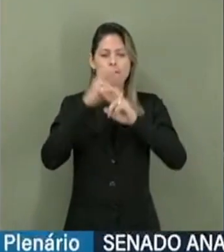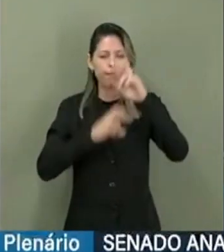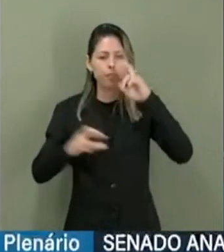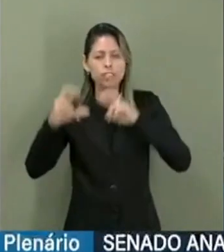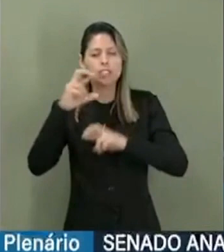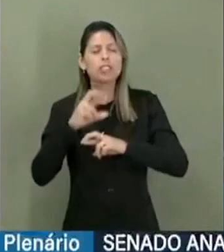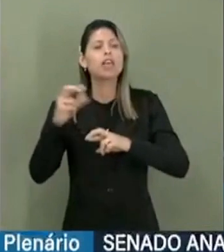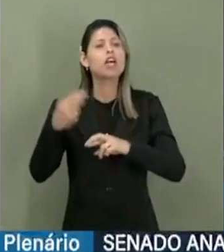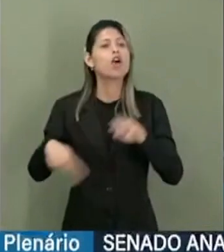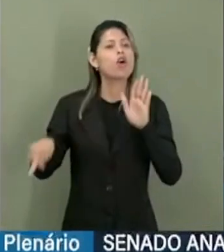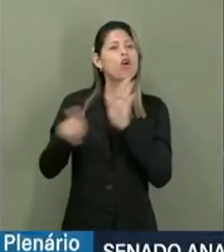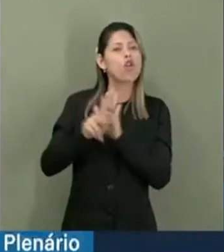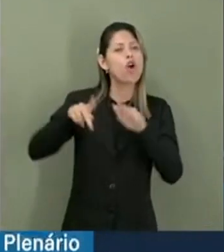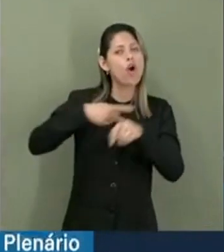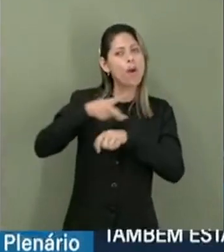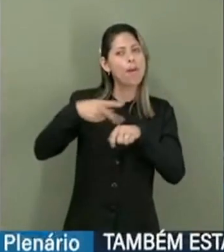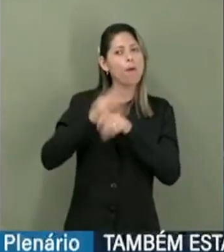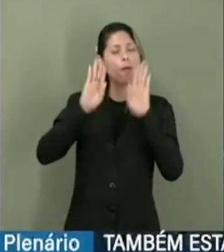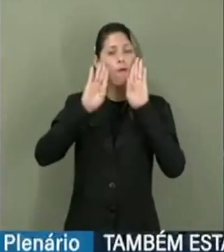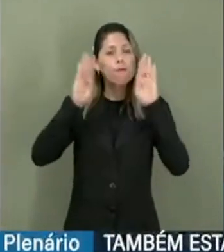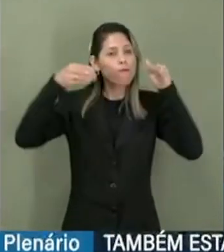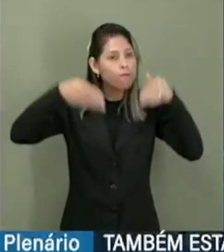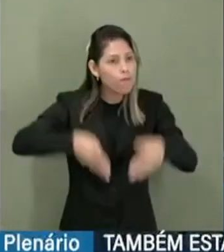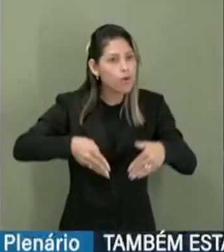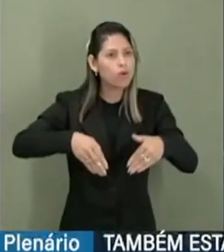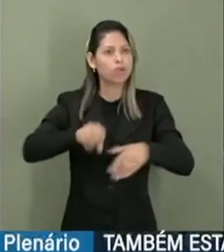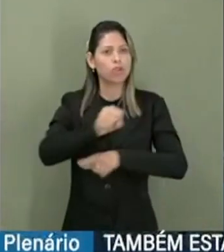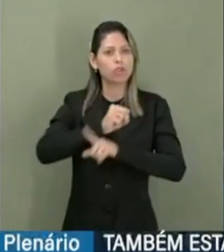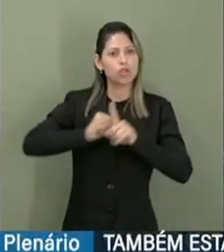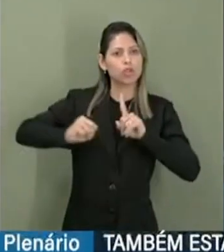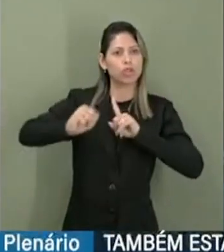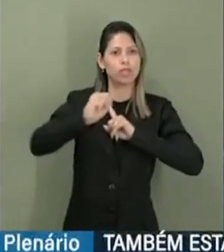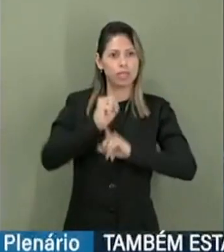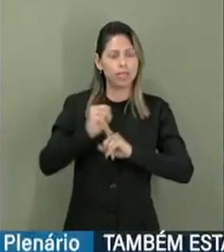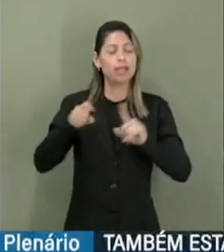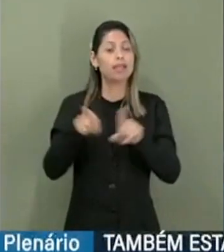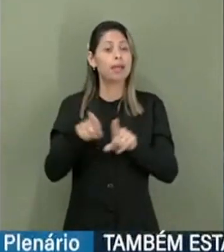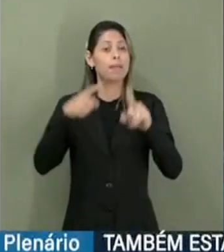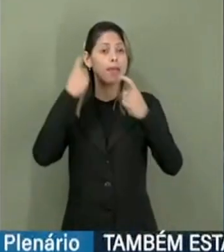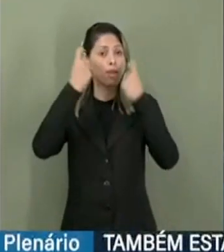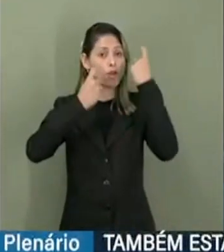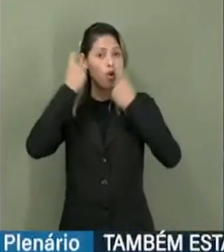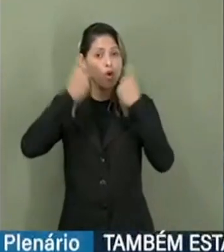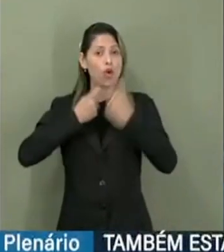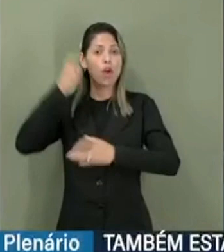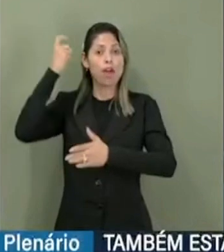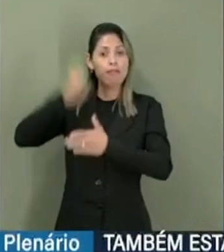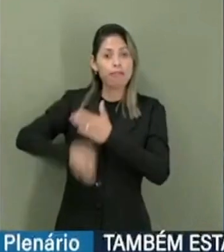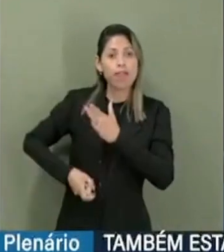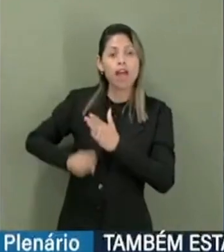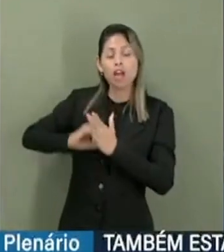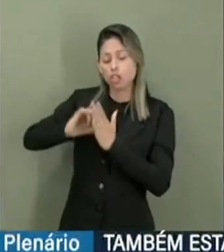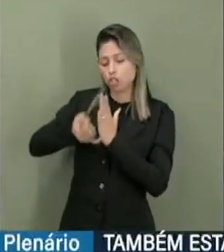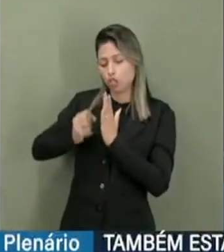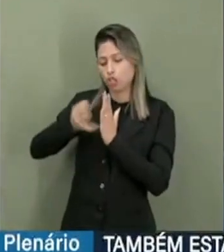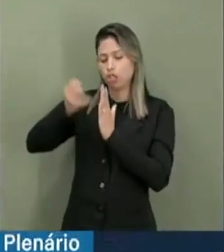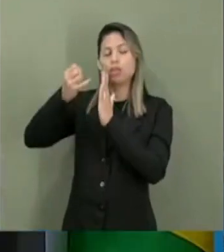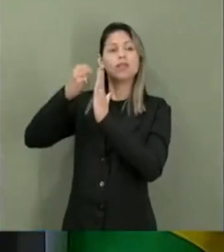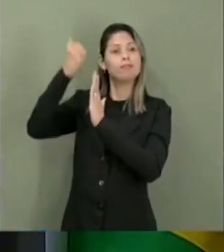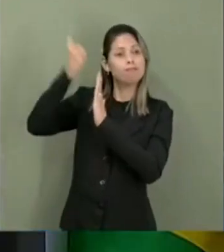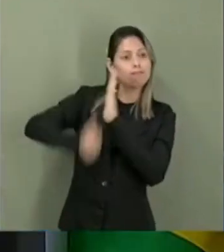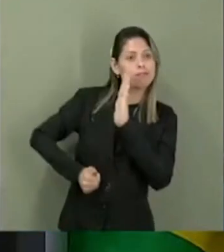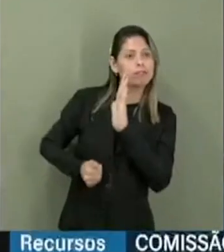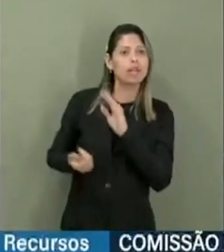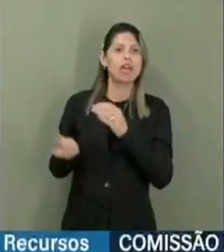com foco voltado ao social e preocupação em que a taxa de juros caia para que a economia